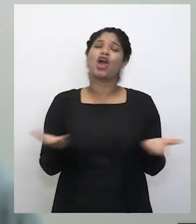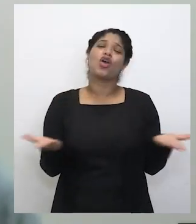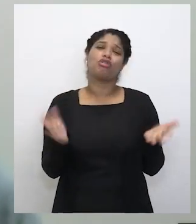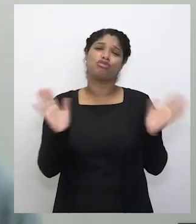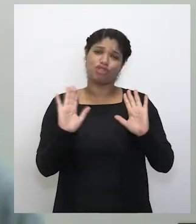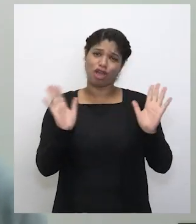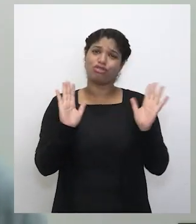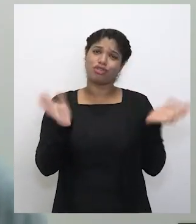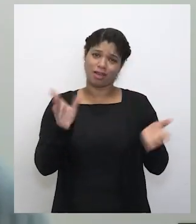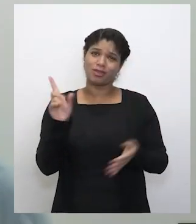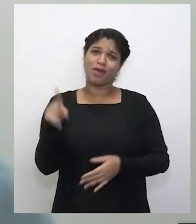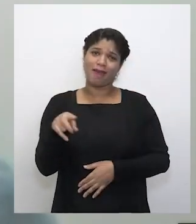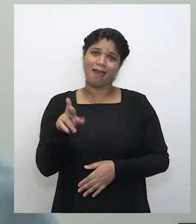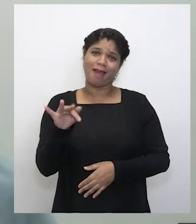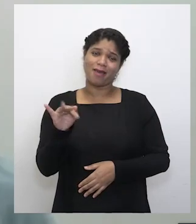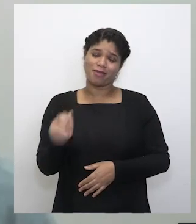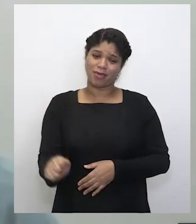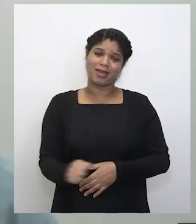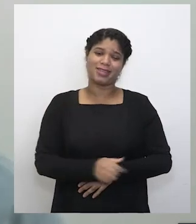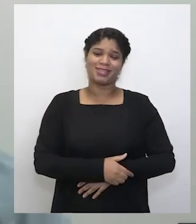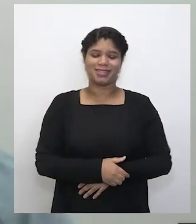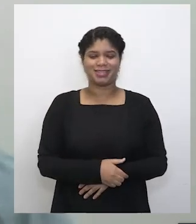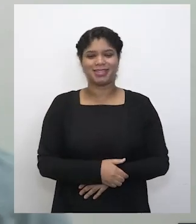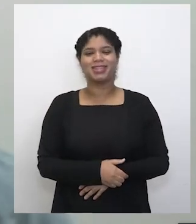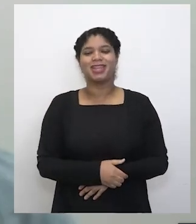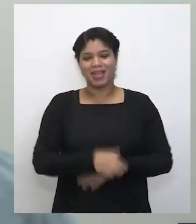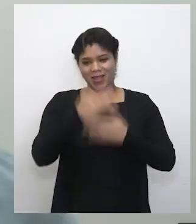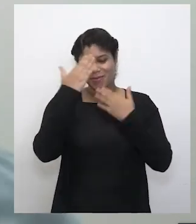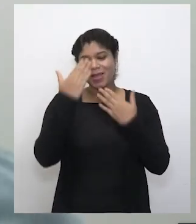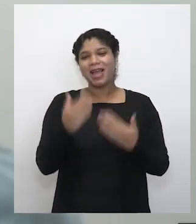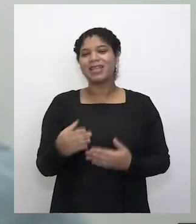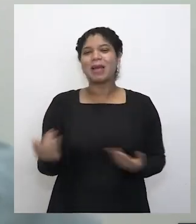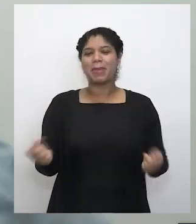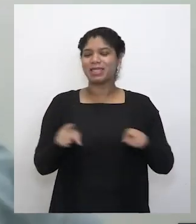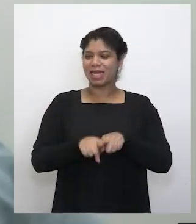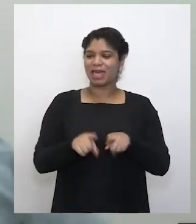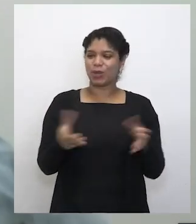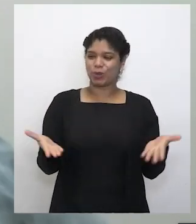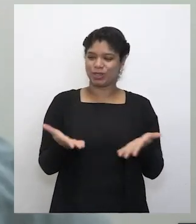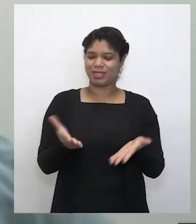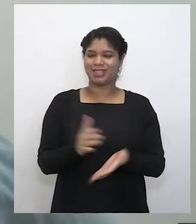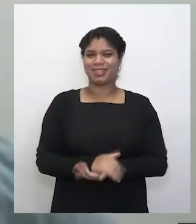né, Rafa? Muito obrigada pela parceria aí hoje.